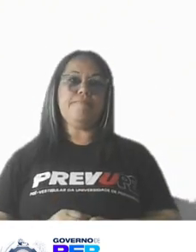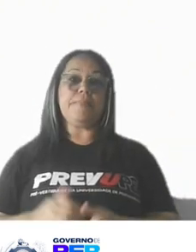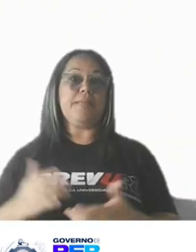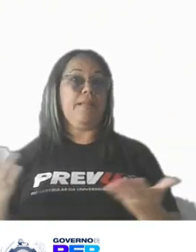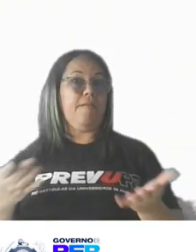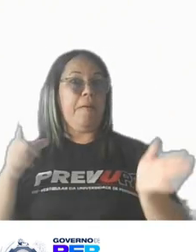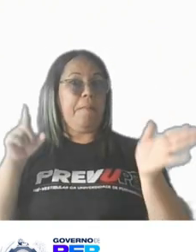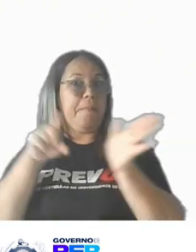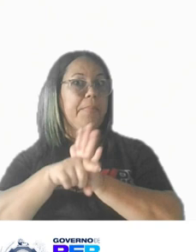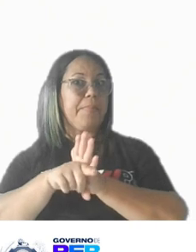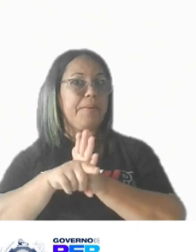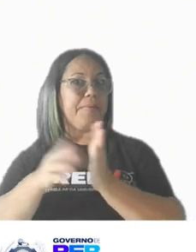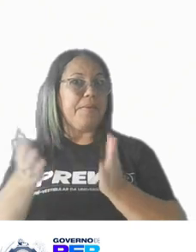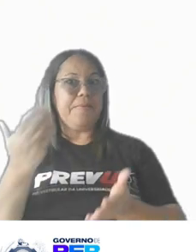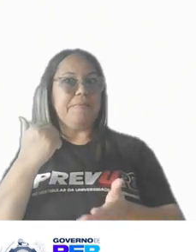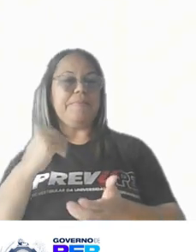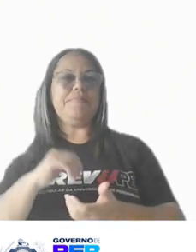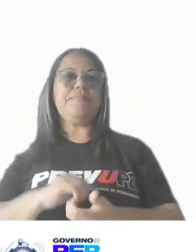Vamos para a questão.